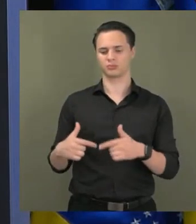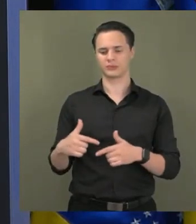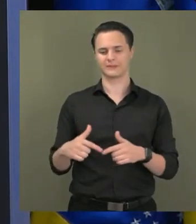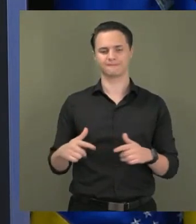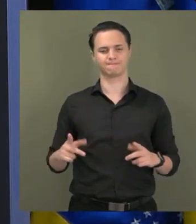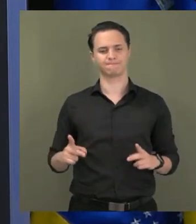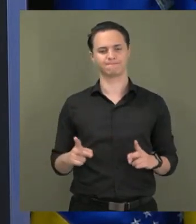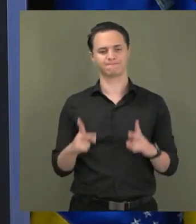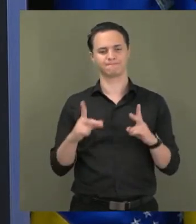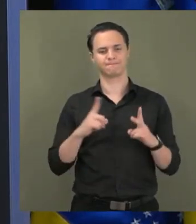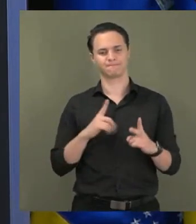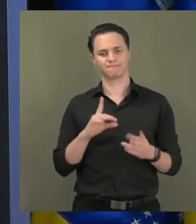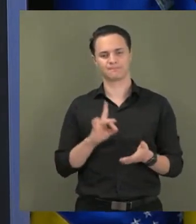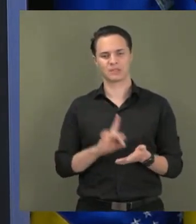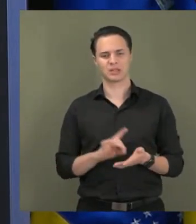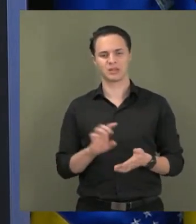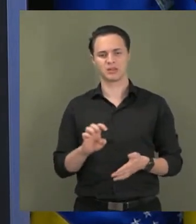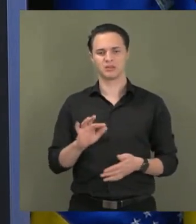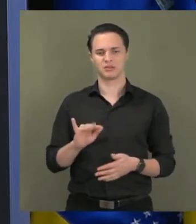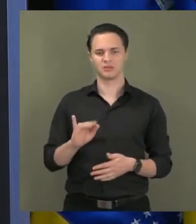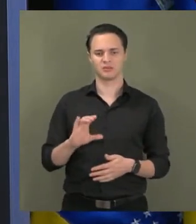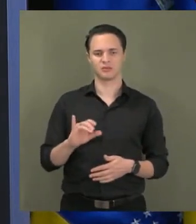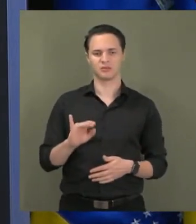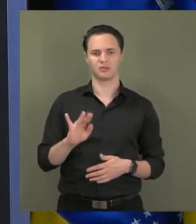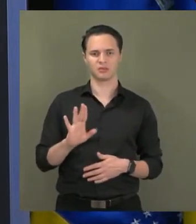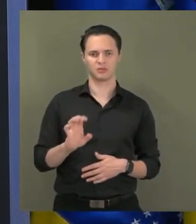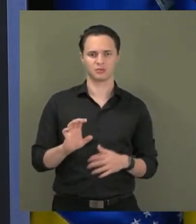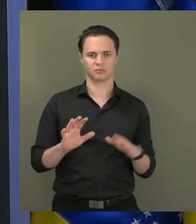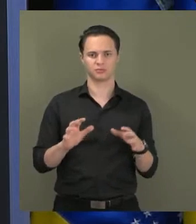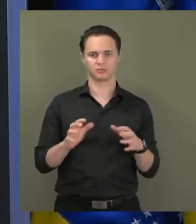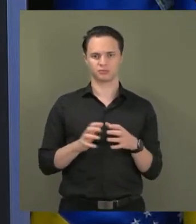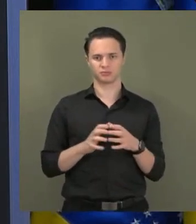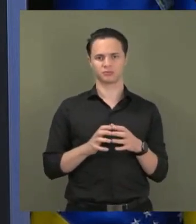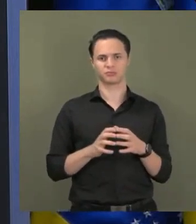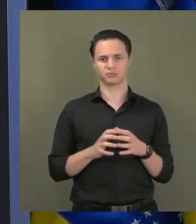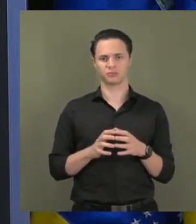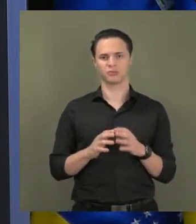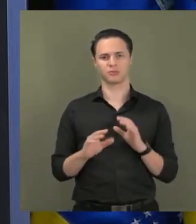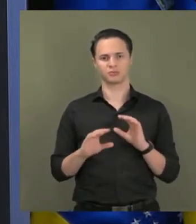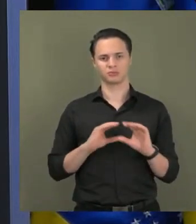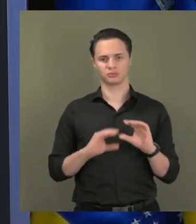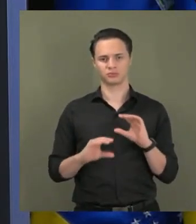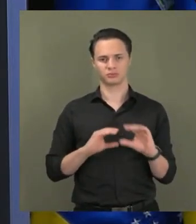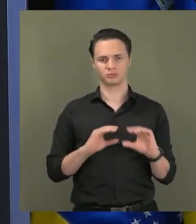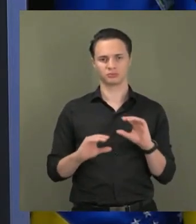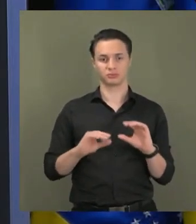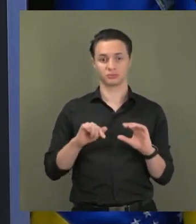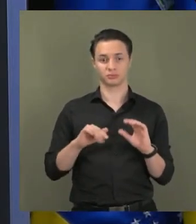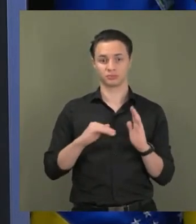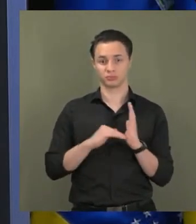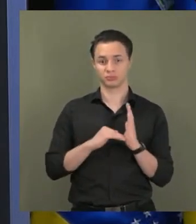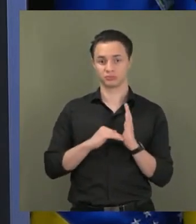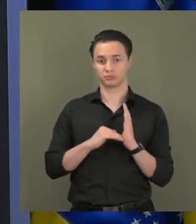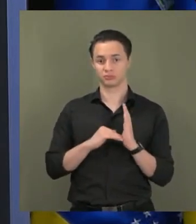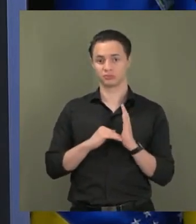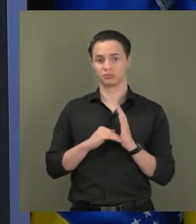sempre eficiente da equipe do grupo de comunicação do Senado